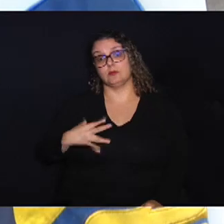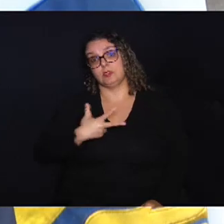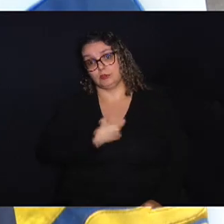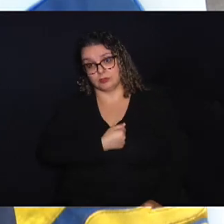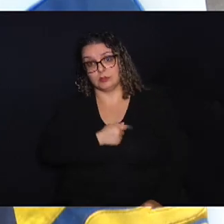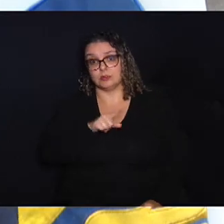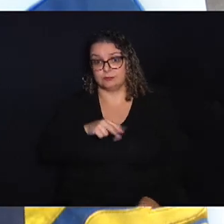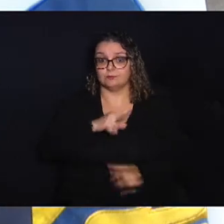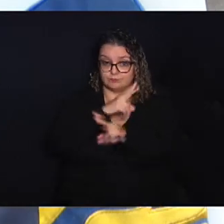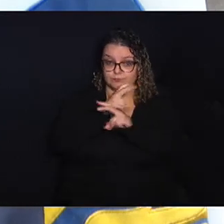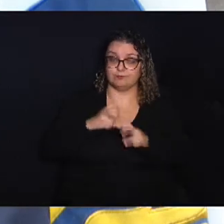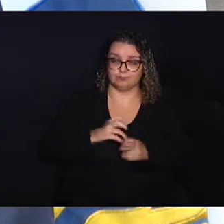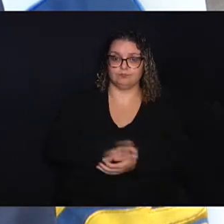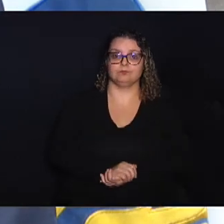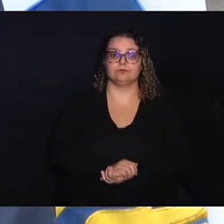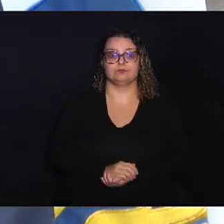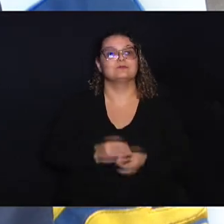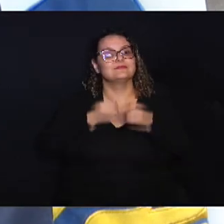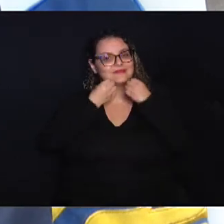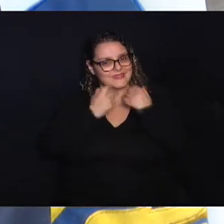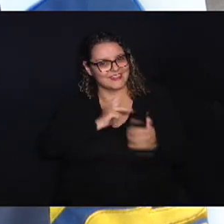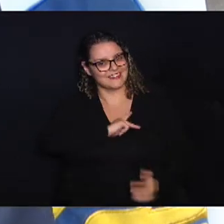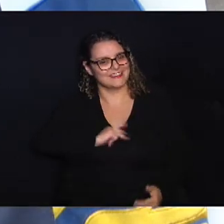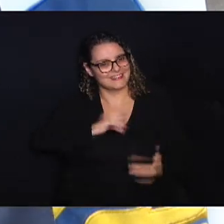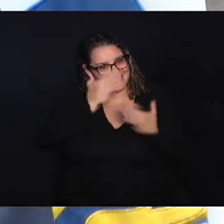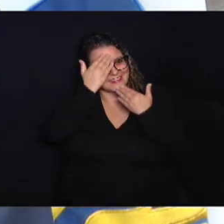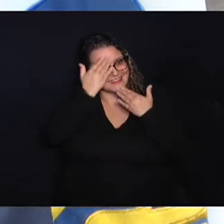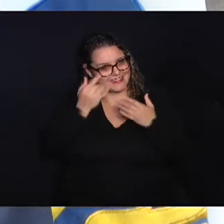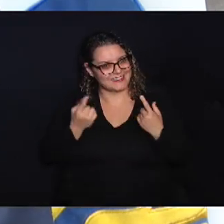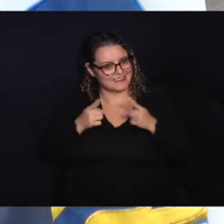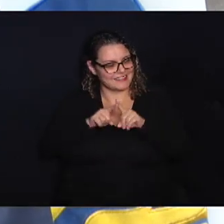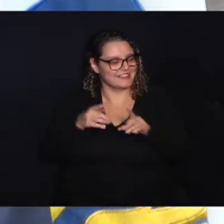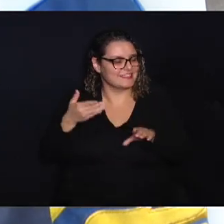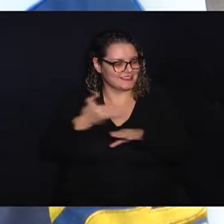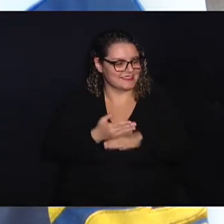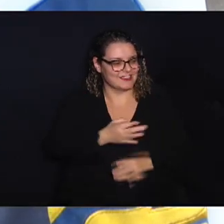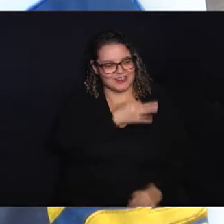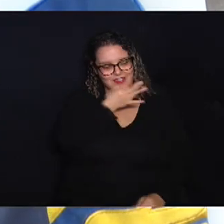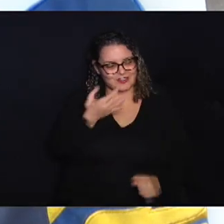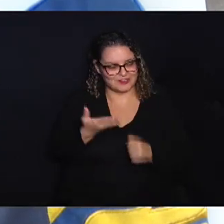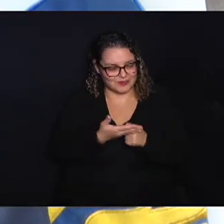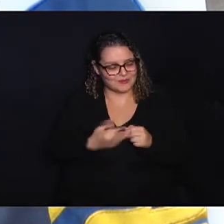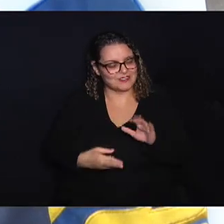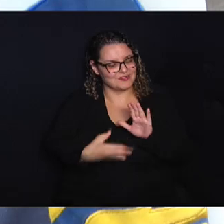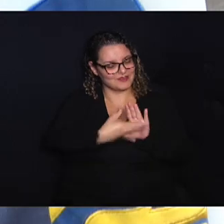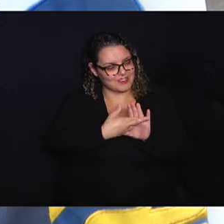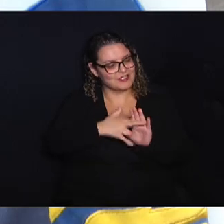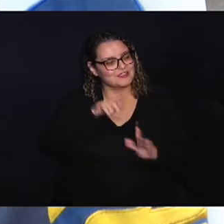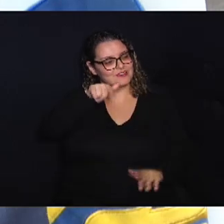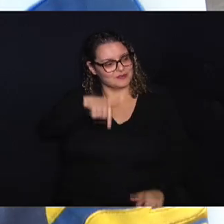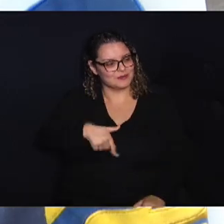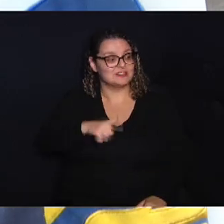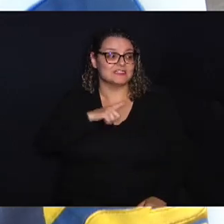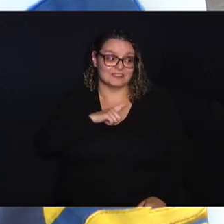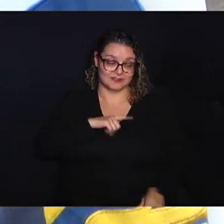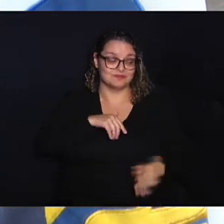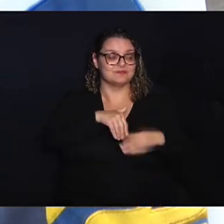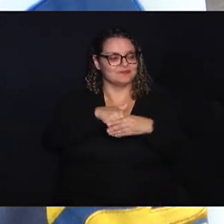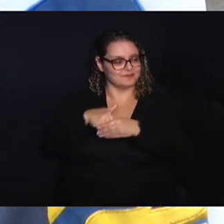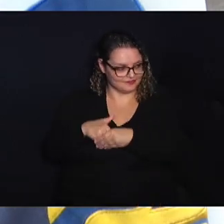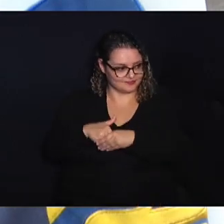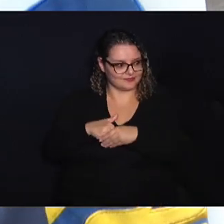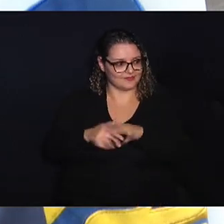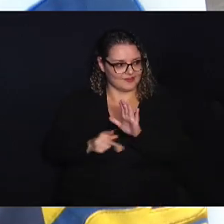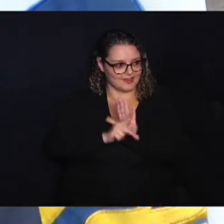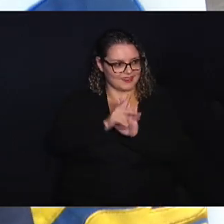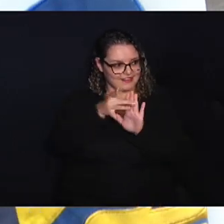da intoxicação. Muito bem, presidente. Obrigada pela sua participação. Ótimo intervalo regimental. E depois tem aí votação de projetos